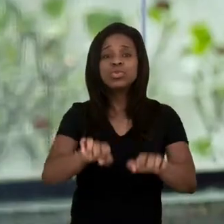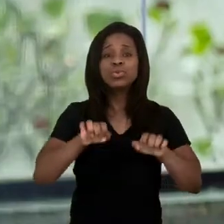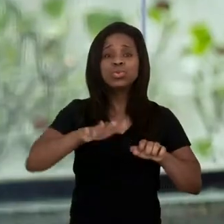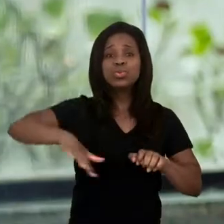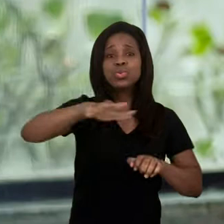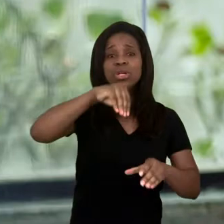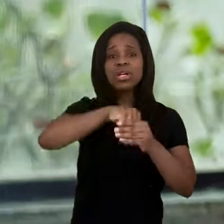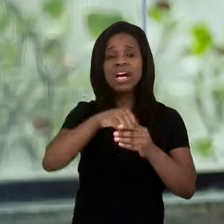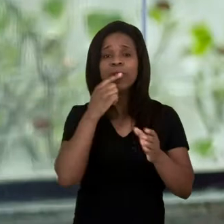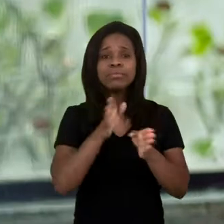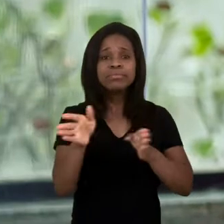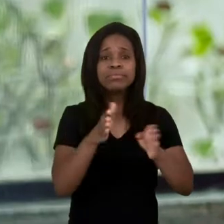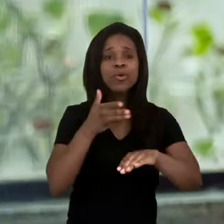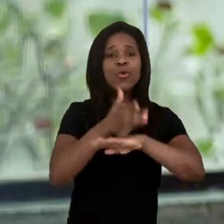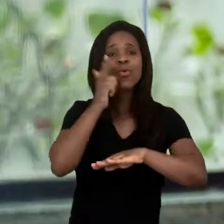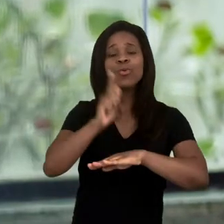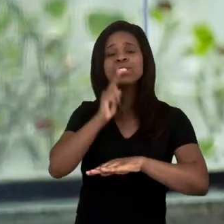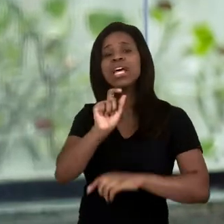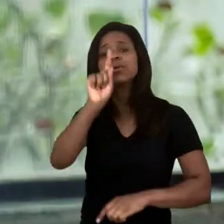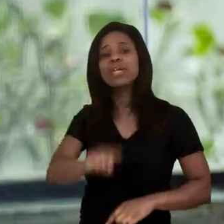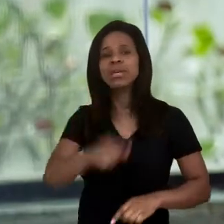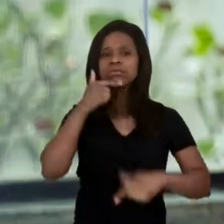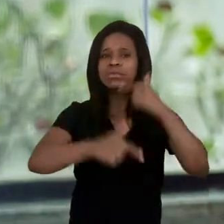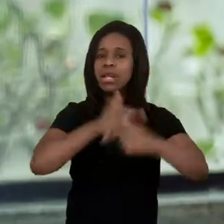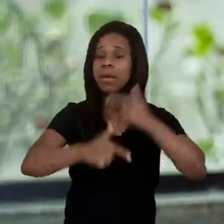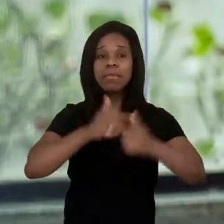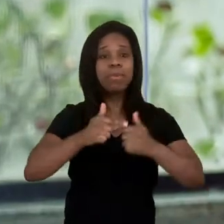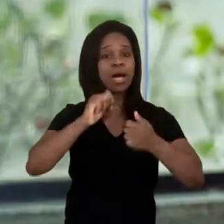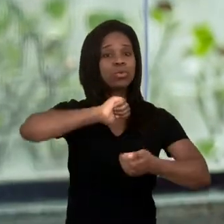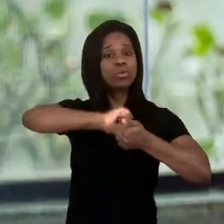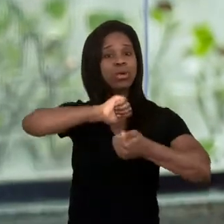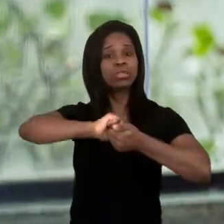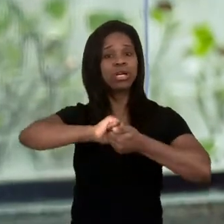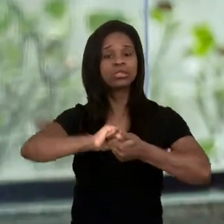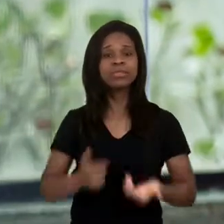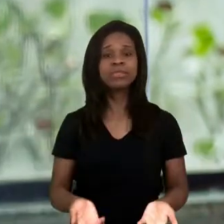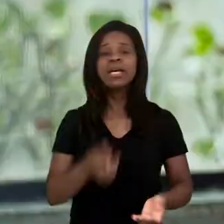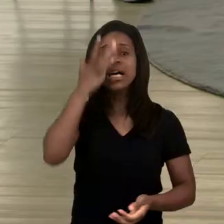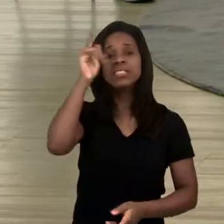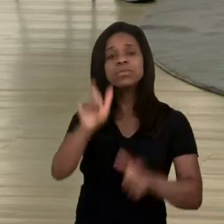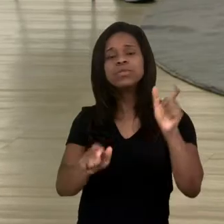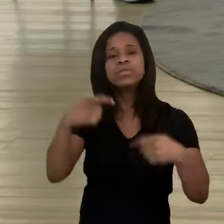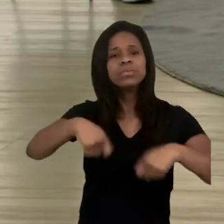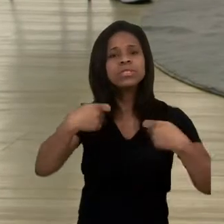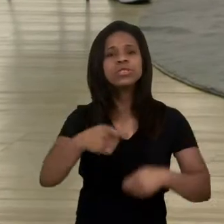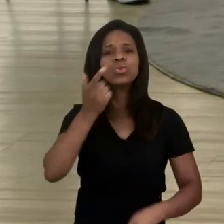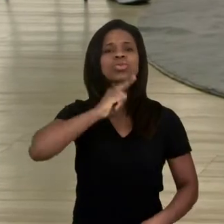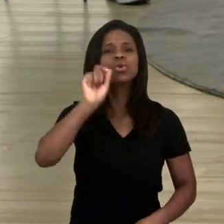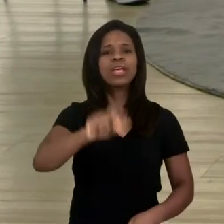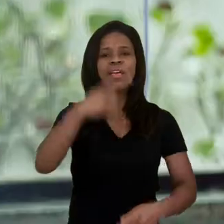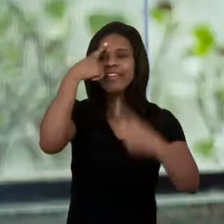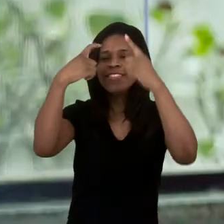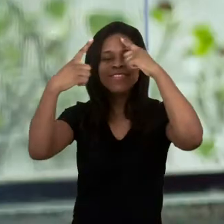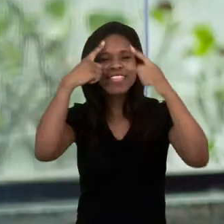uma estrutura que propicia que essas pessoas efetuem um trabalho com qualidade, para que essas pessoas